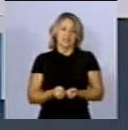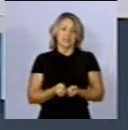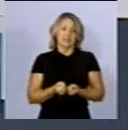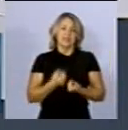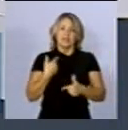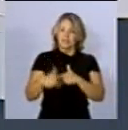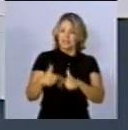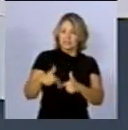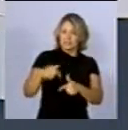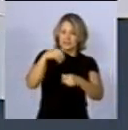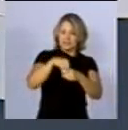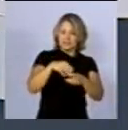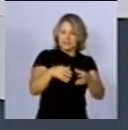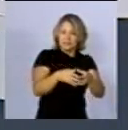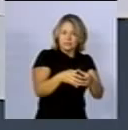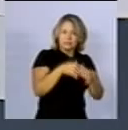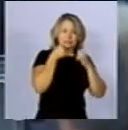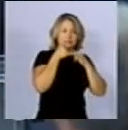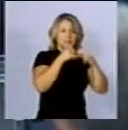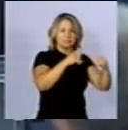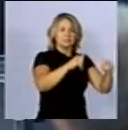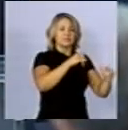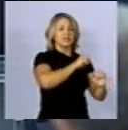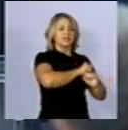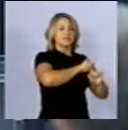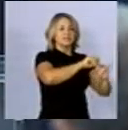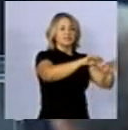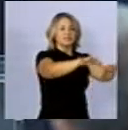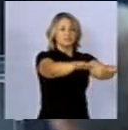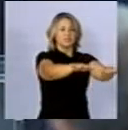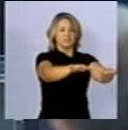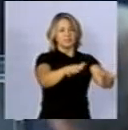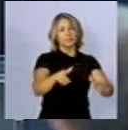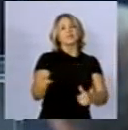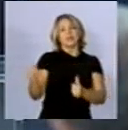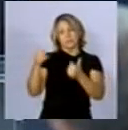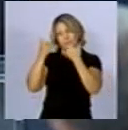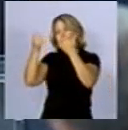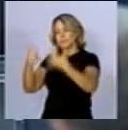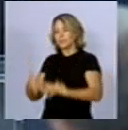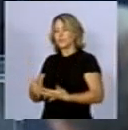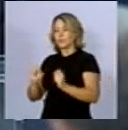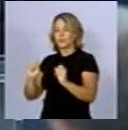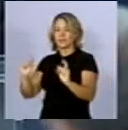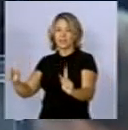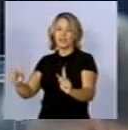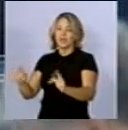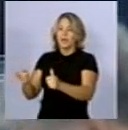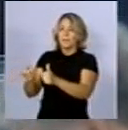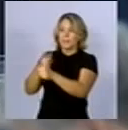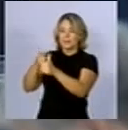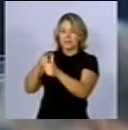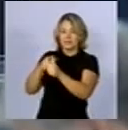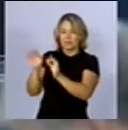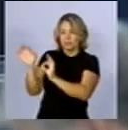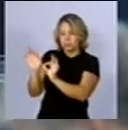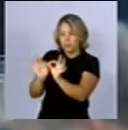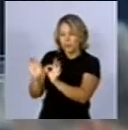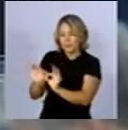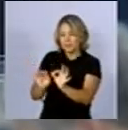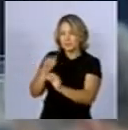desse serviço de de distribuição? Sim. Inicialmente existe uma atividade de planejamento, né? Pega-se, por exemplo,